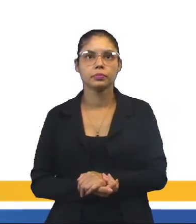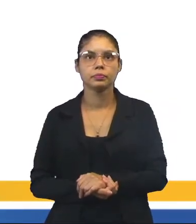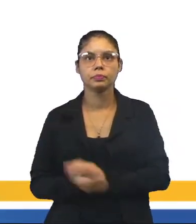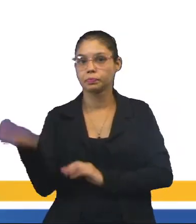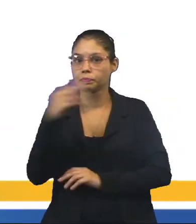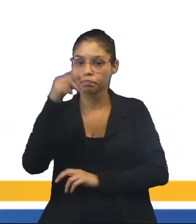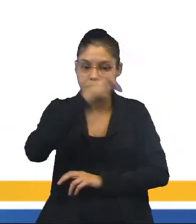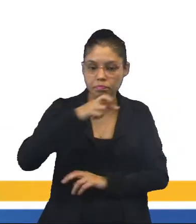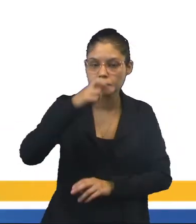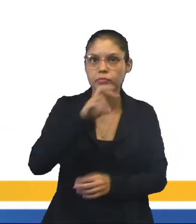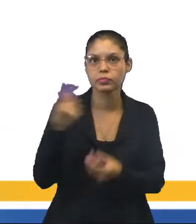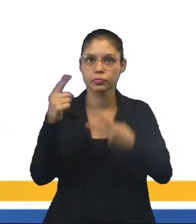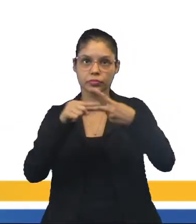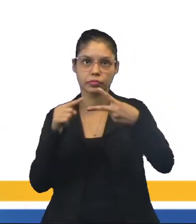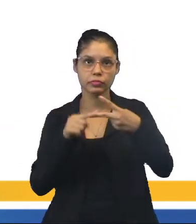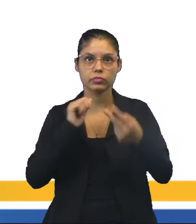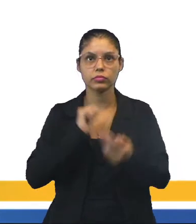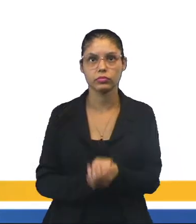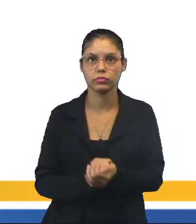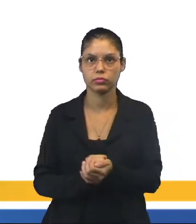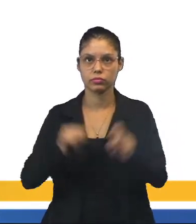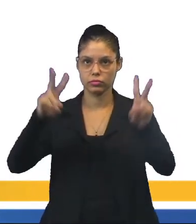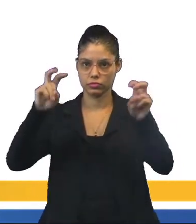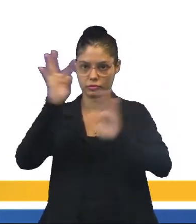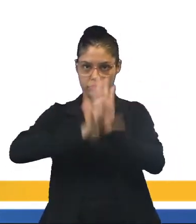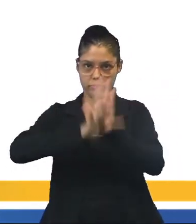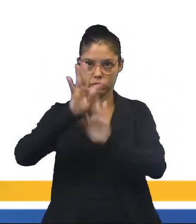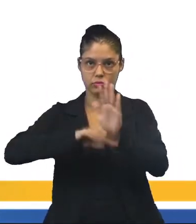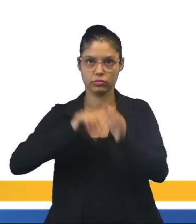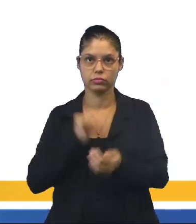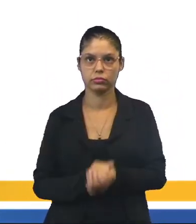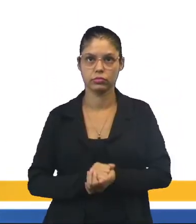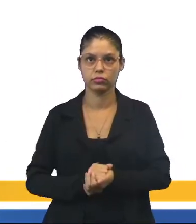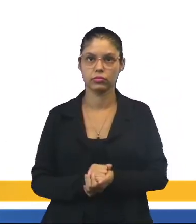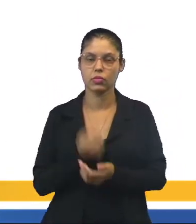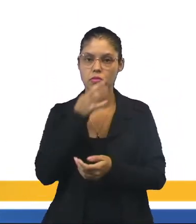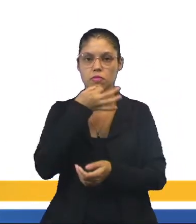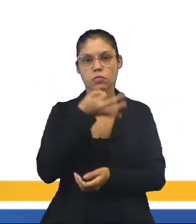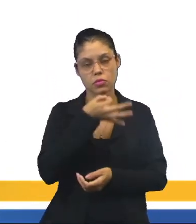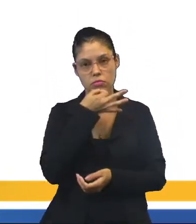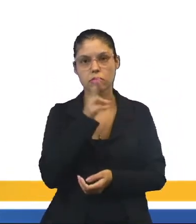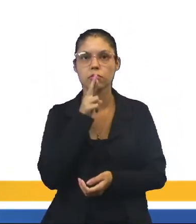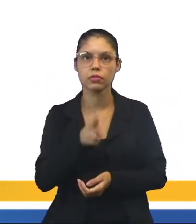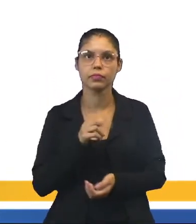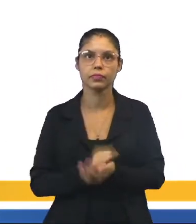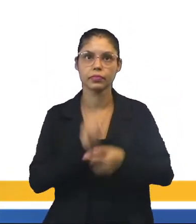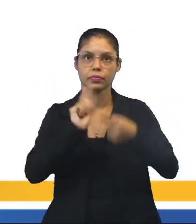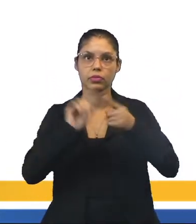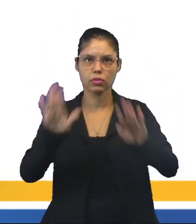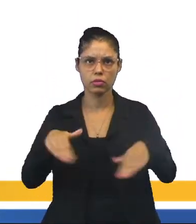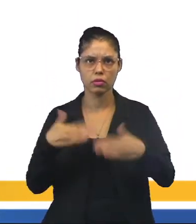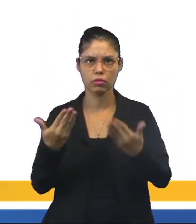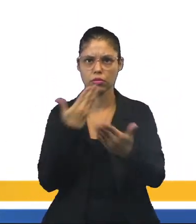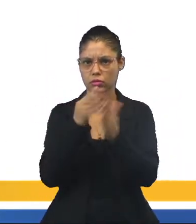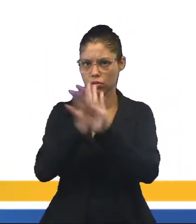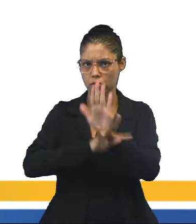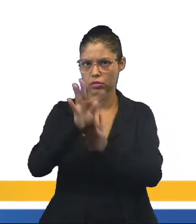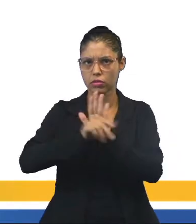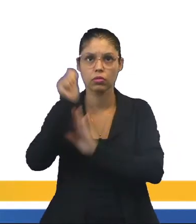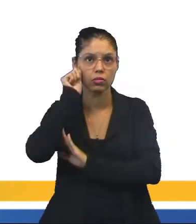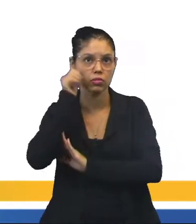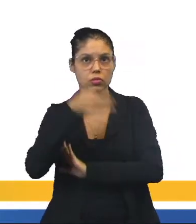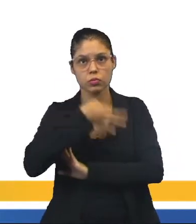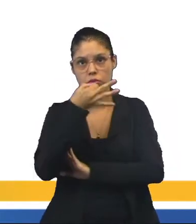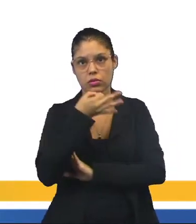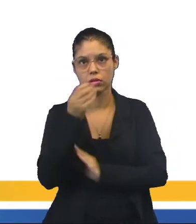Vamos à análise desses dois textos através de algumas questões que serão respondidas. Primeira questão. Em qual dos textos